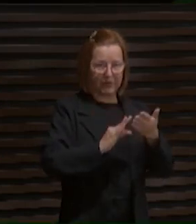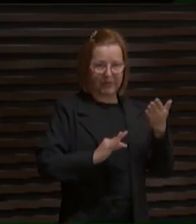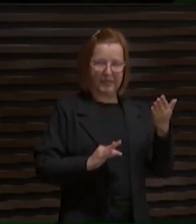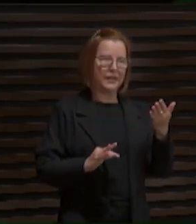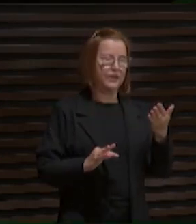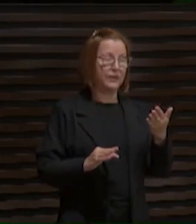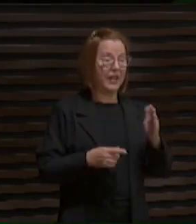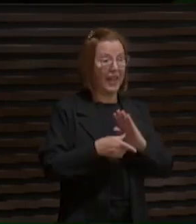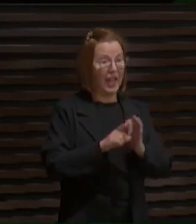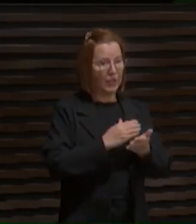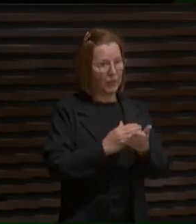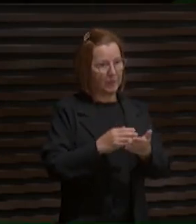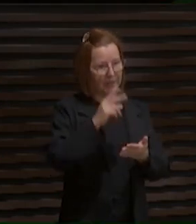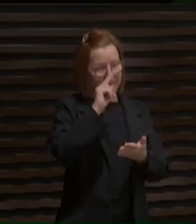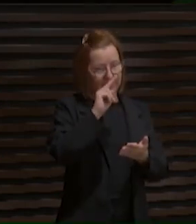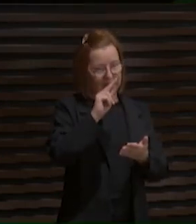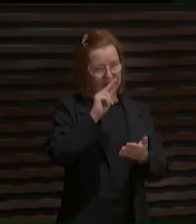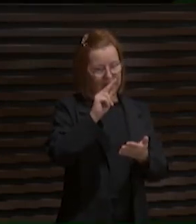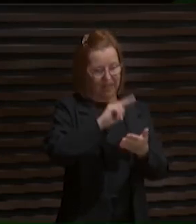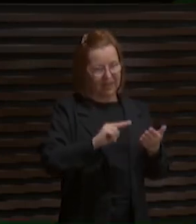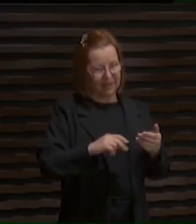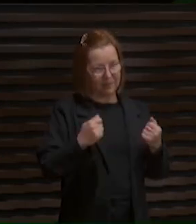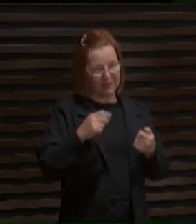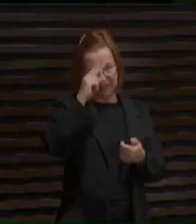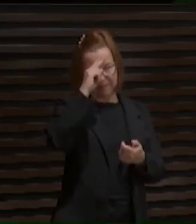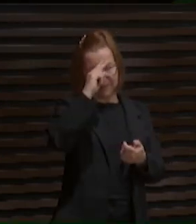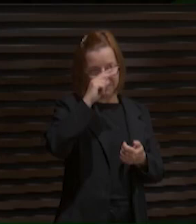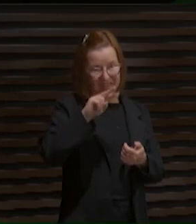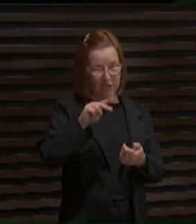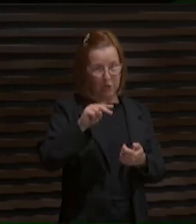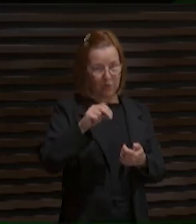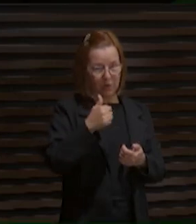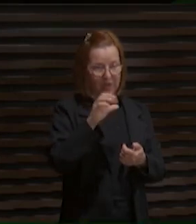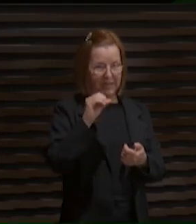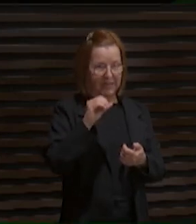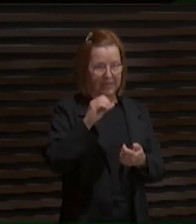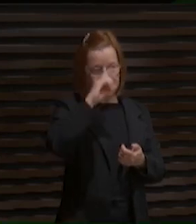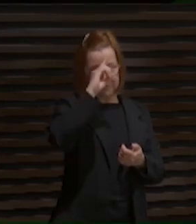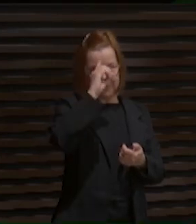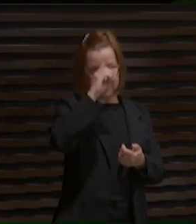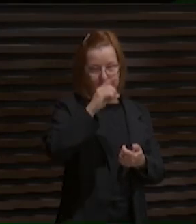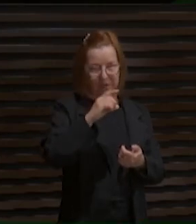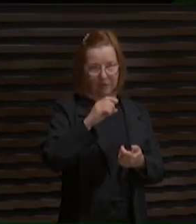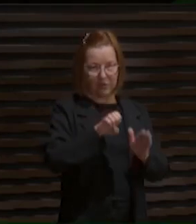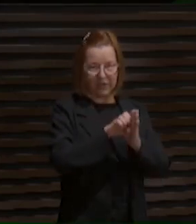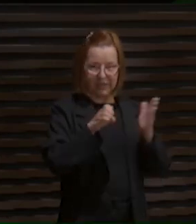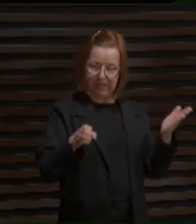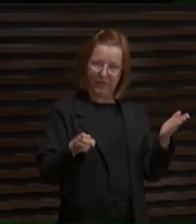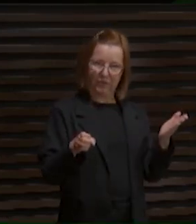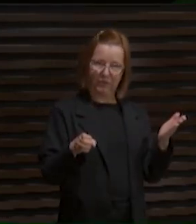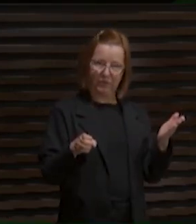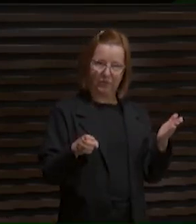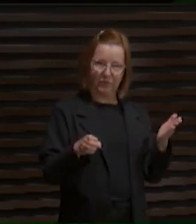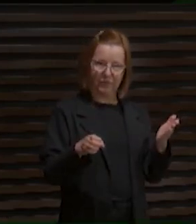ler o texto, eu só queria relembrar vocês. Assim como os 10 mandamentos, põe aí, por favor, o Êxodo 22. Assim como